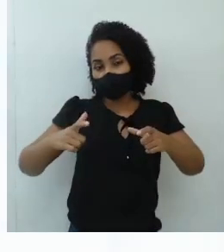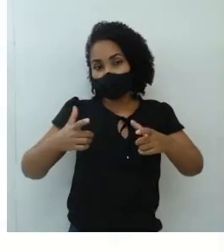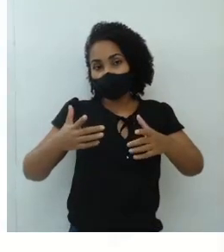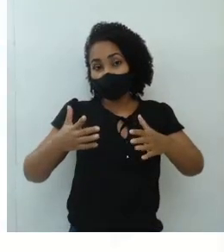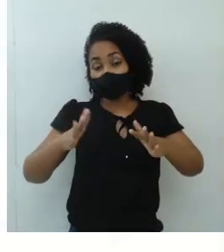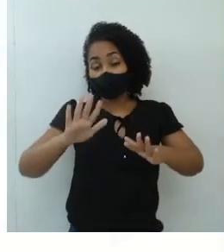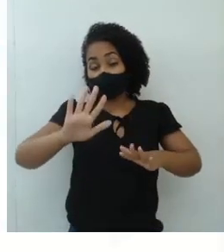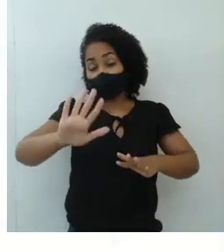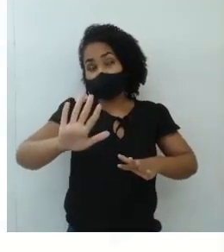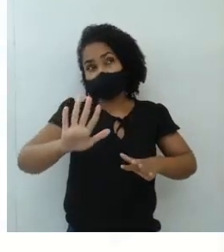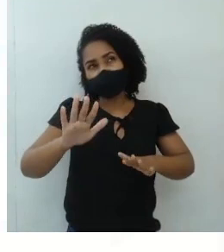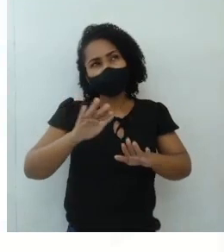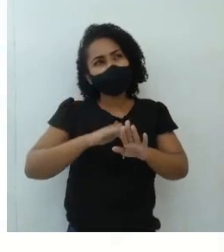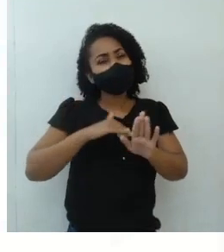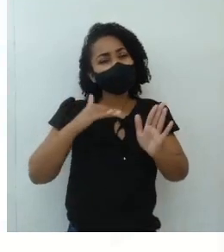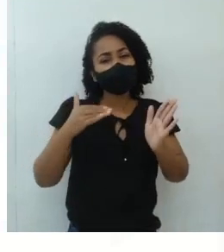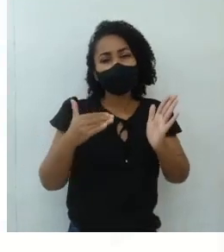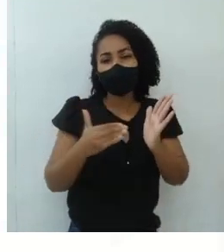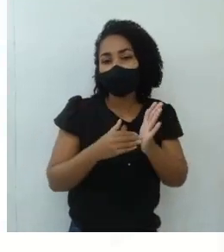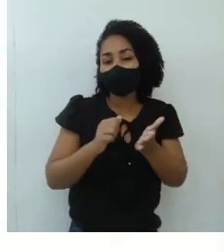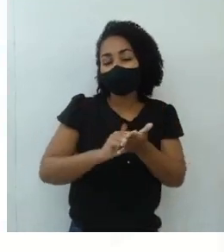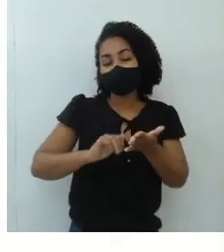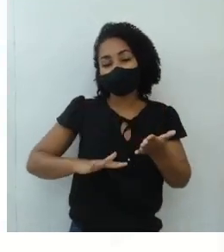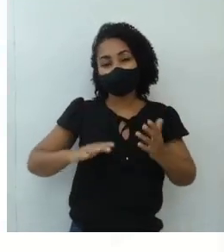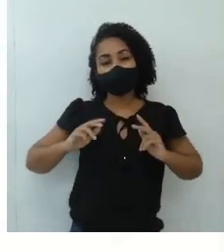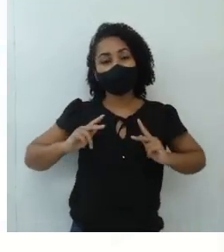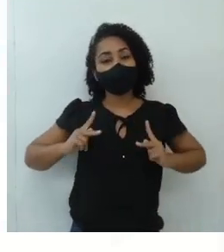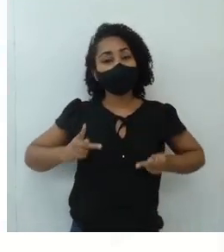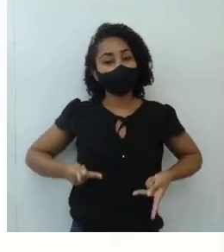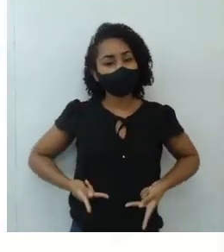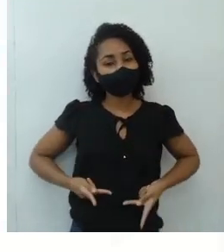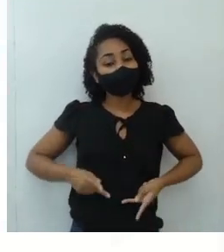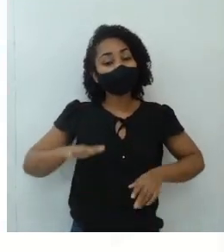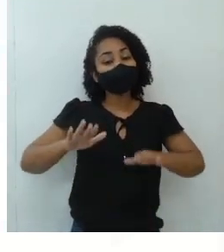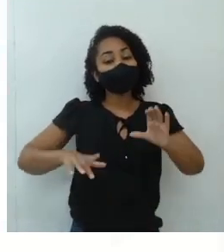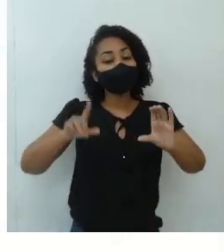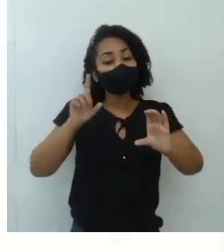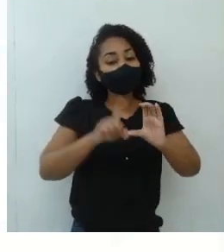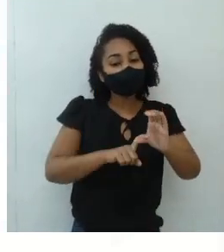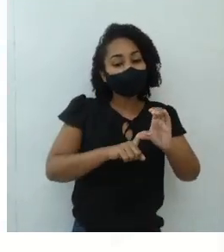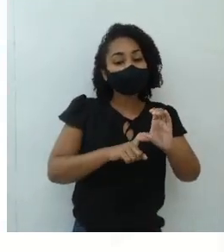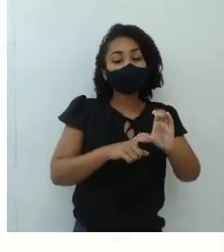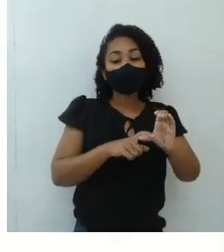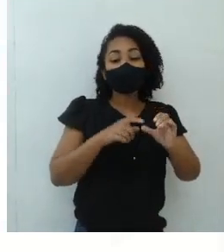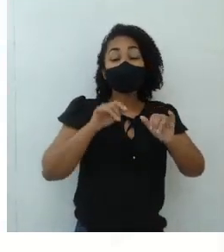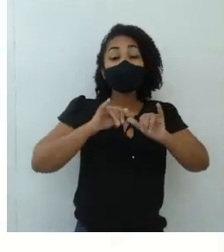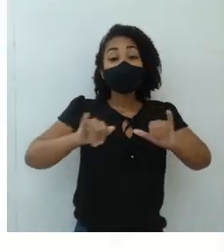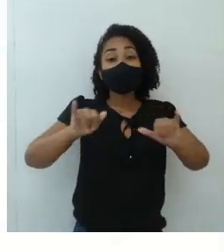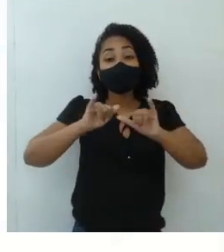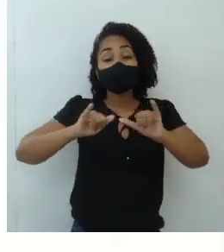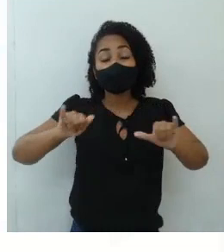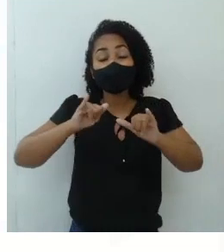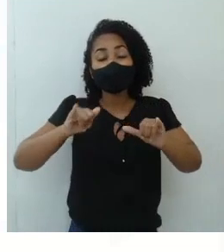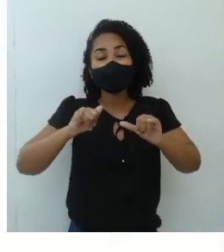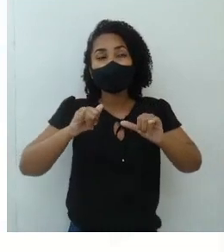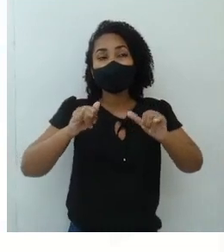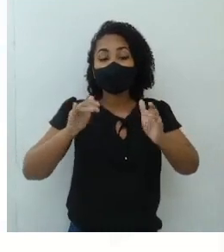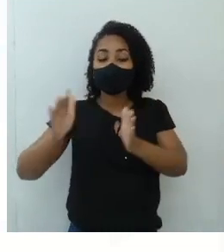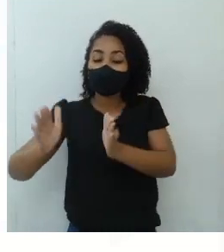Praticamente, todas as atividades humanas, elas dependem dos dados coletados nas